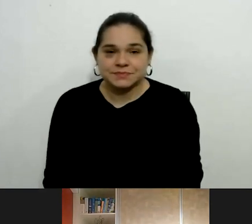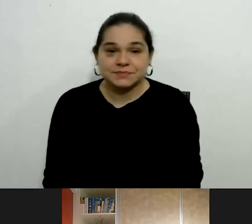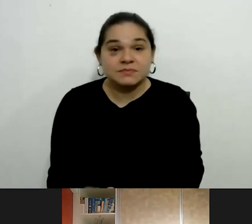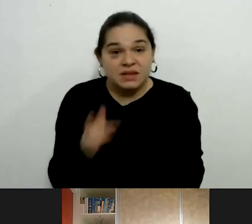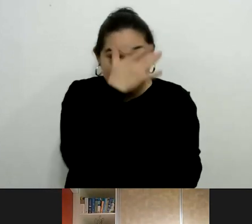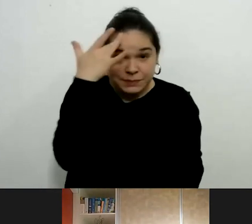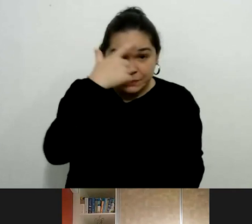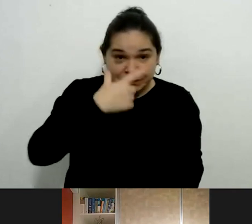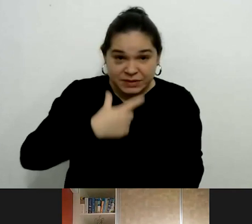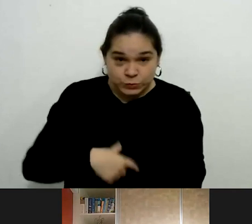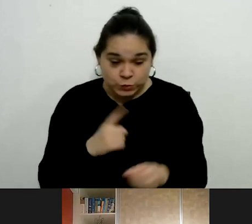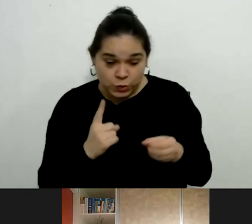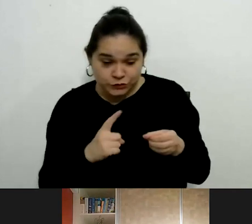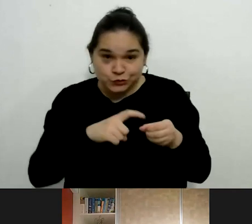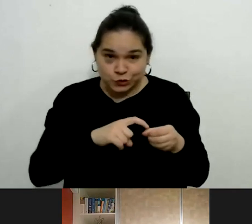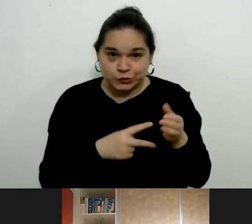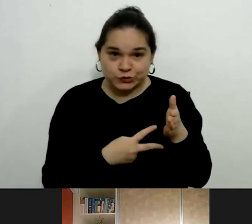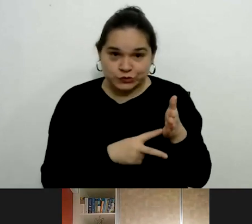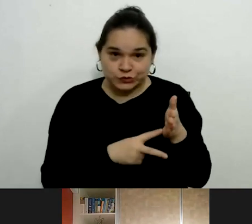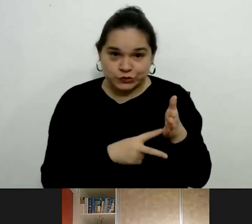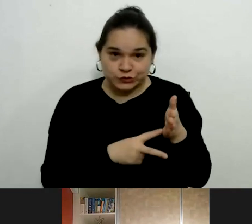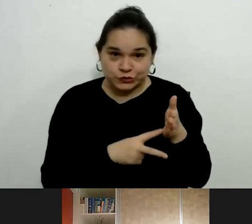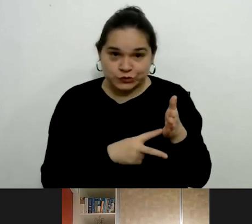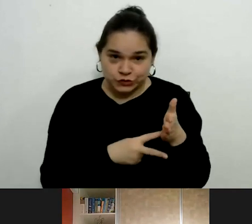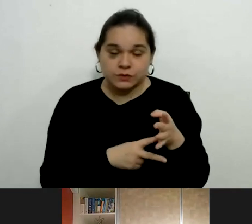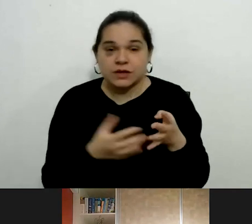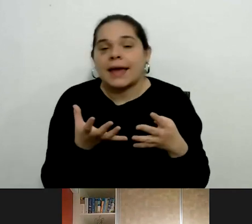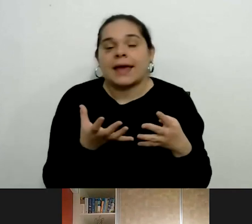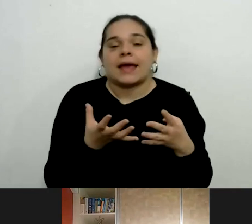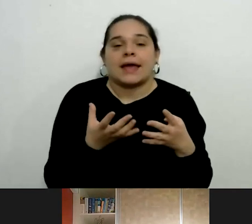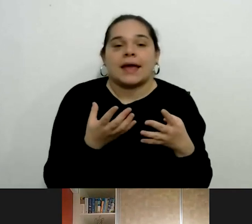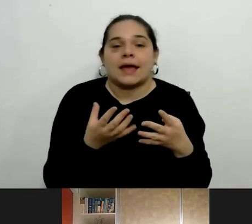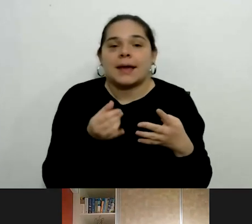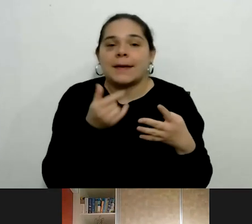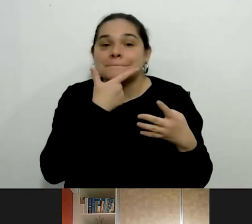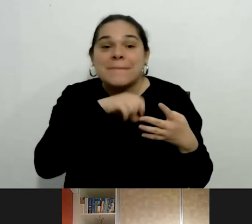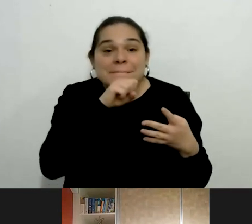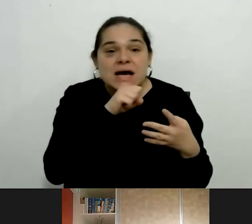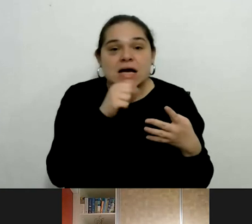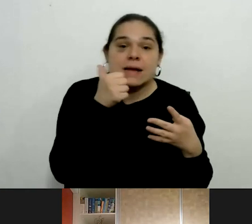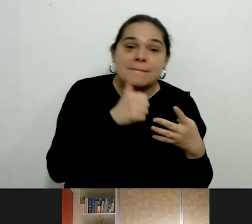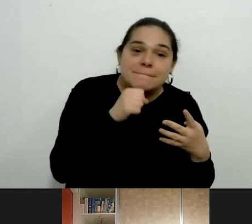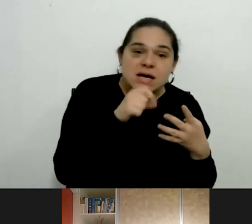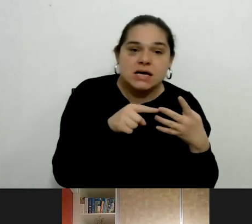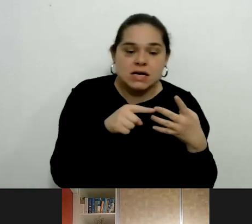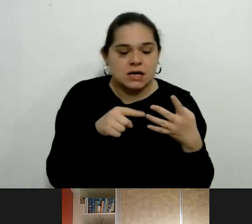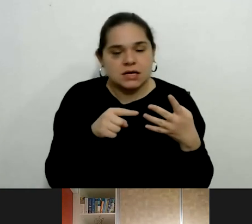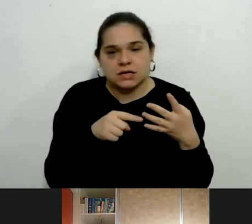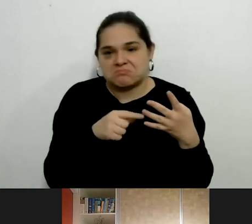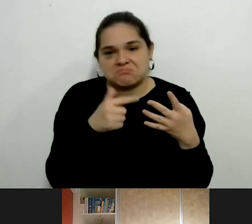que quiser estar fazendo e incluindo pai, mãe, dependentes, enfim,